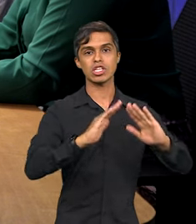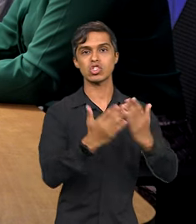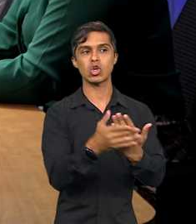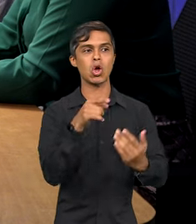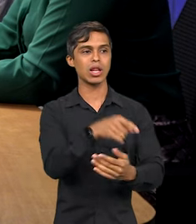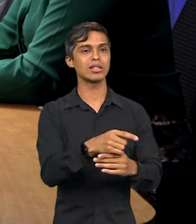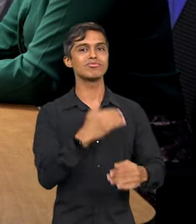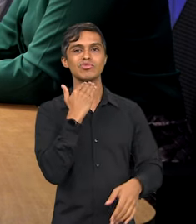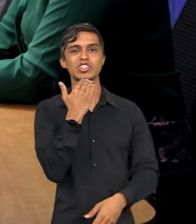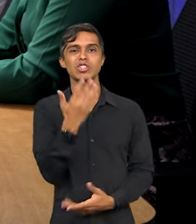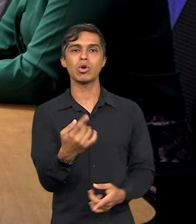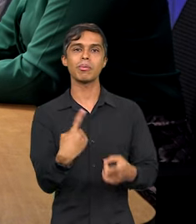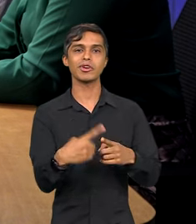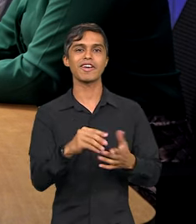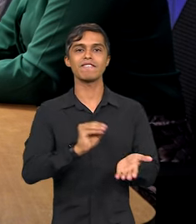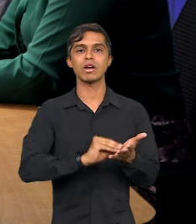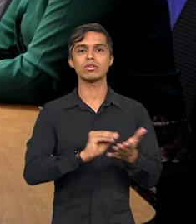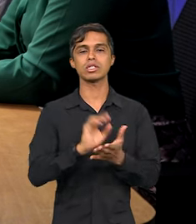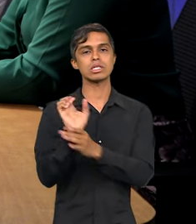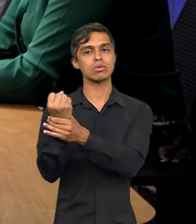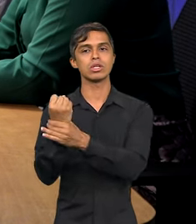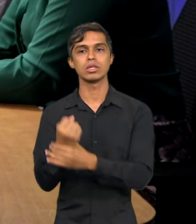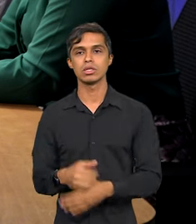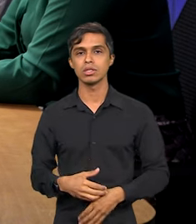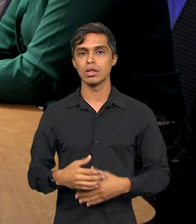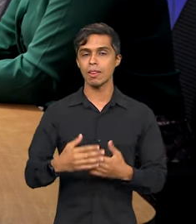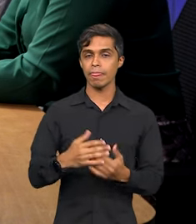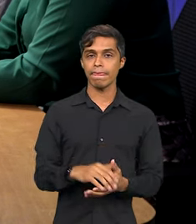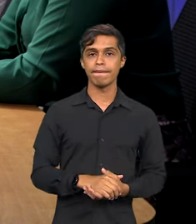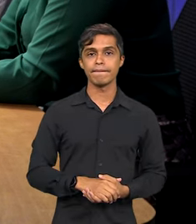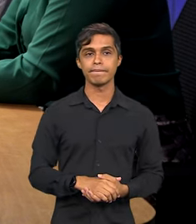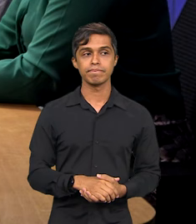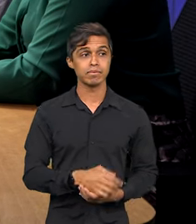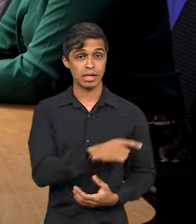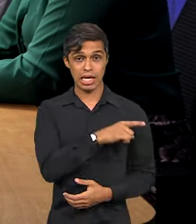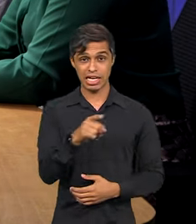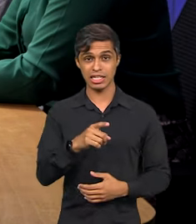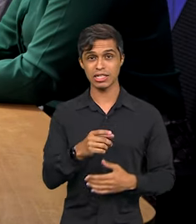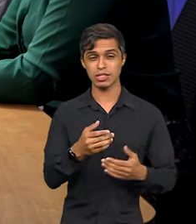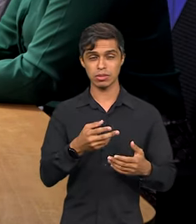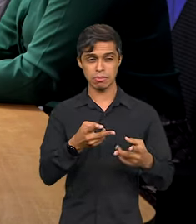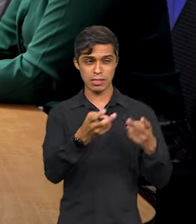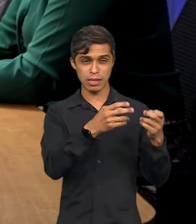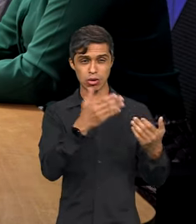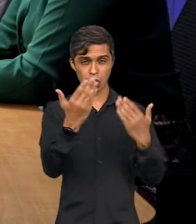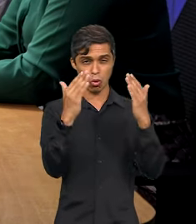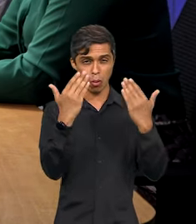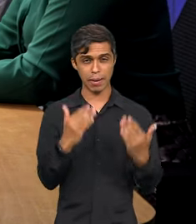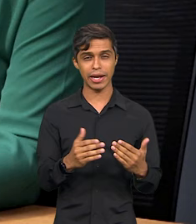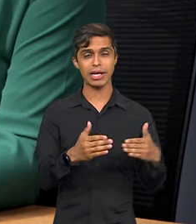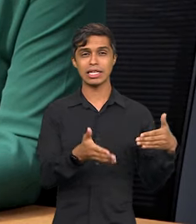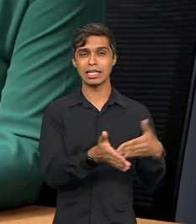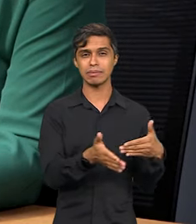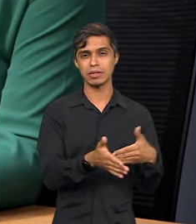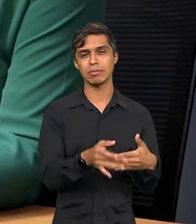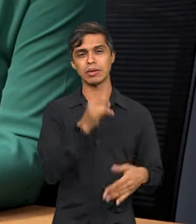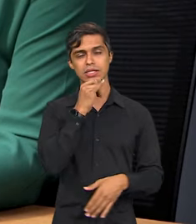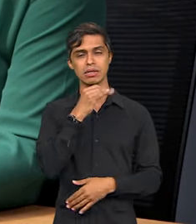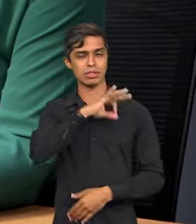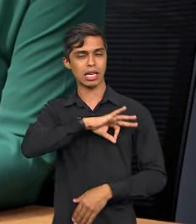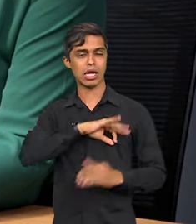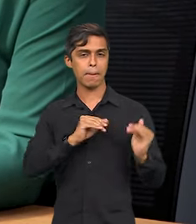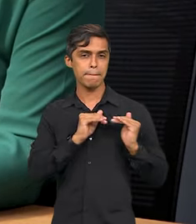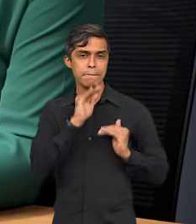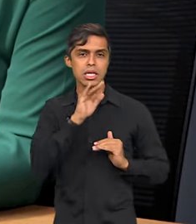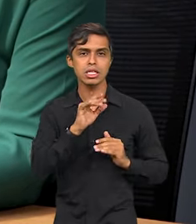atingir a sua finalidade não dá para comparar o nível de privação de um cidadão que tem um sei lá um salário mínimo de renda e